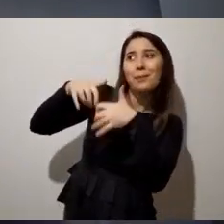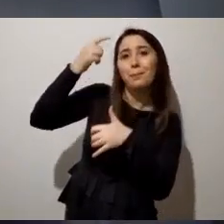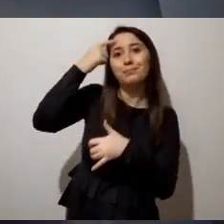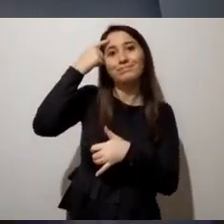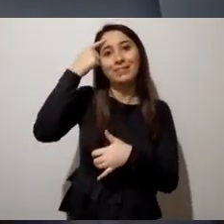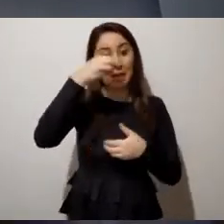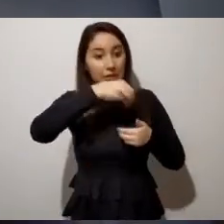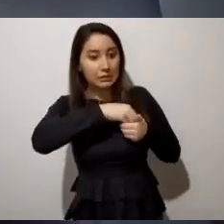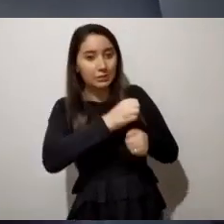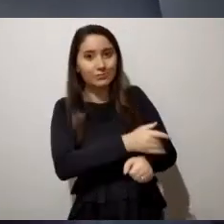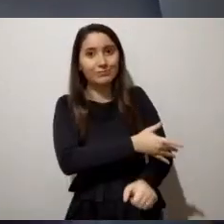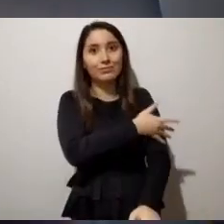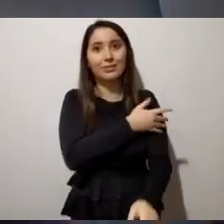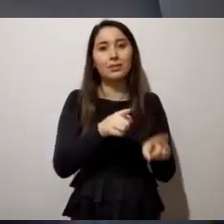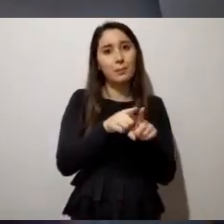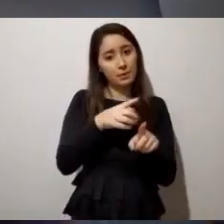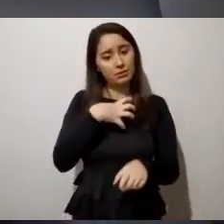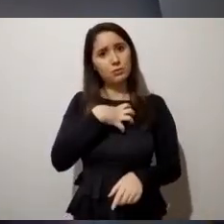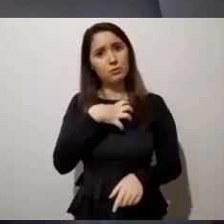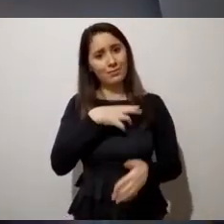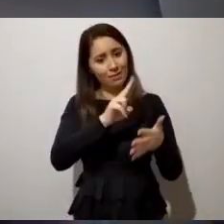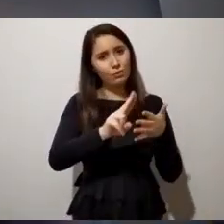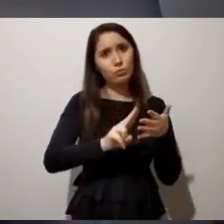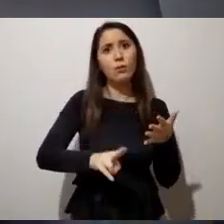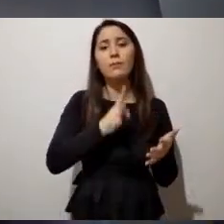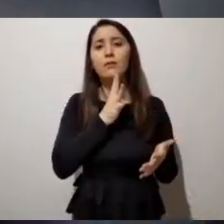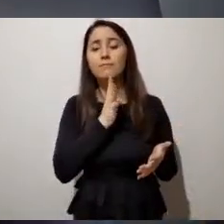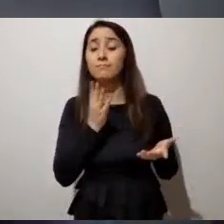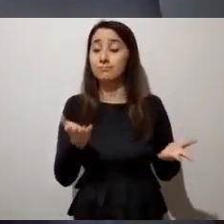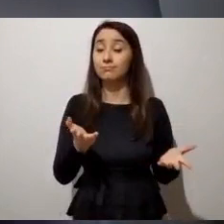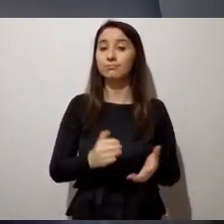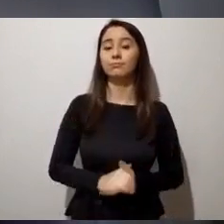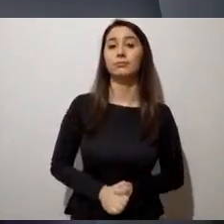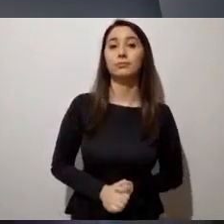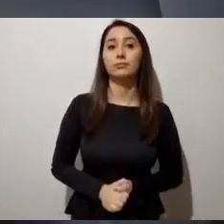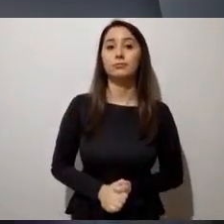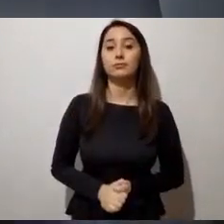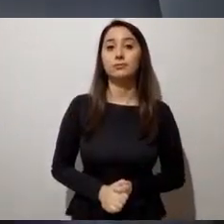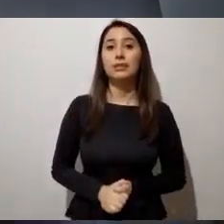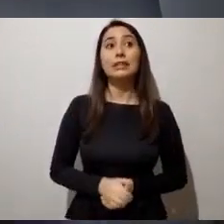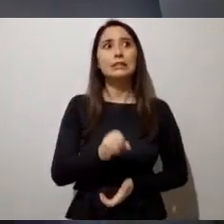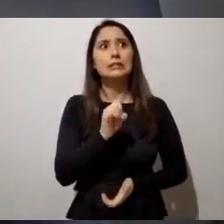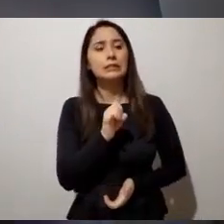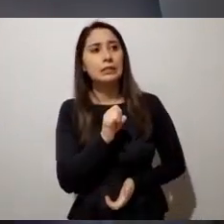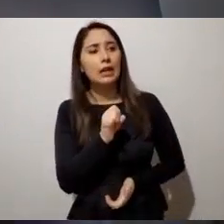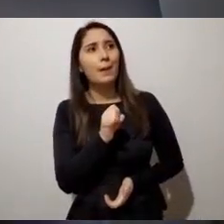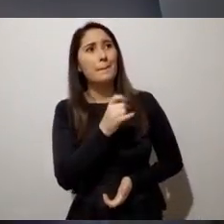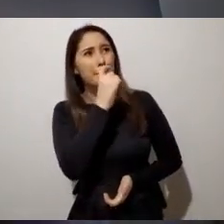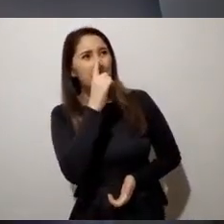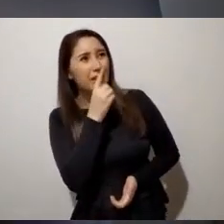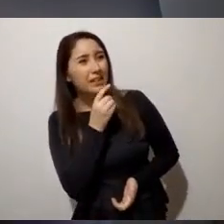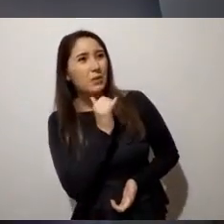sentimos e dar nome para esses sentimentos. Toda vez que você apresentava um problema para os seus